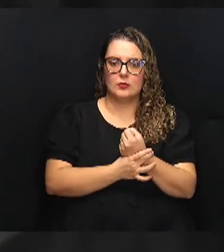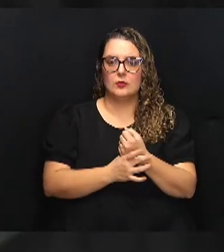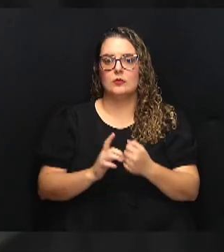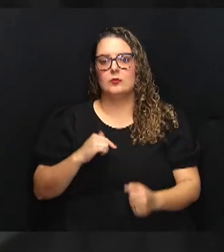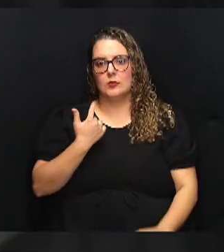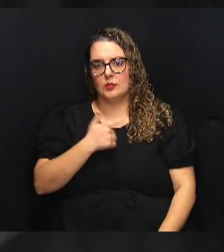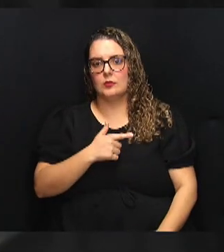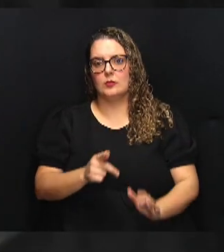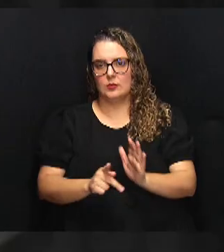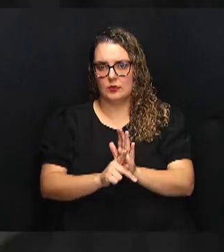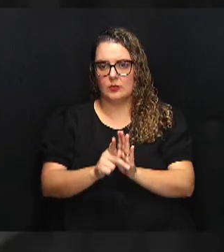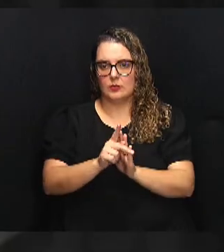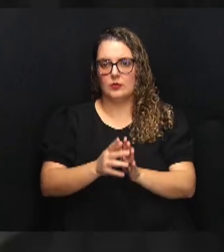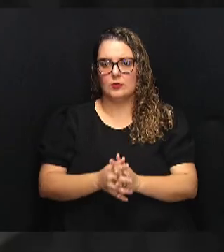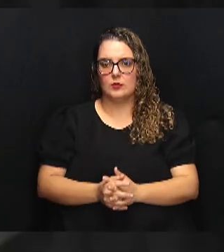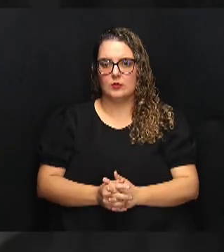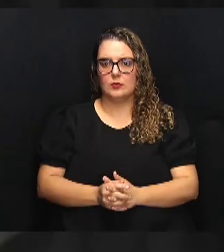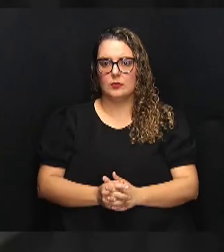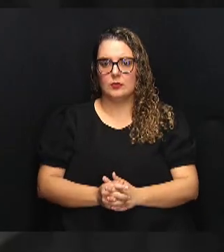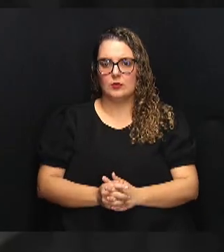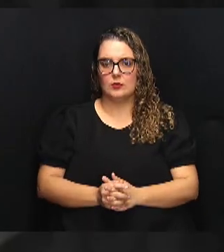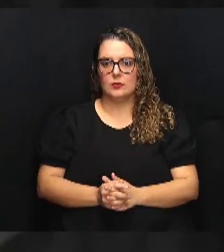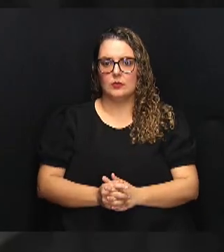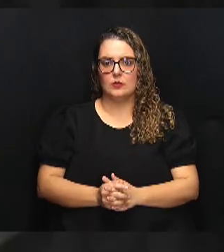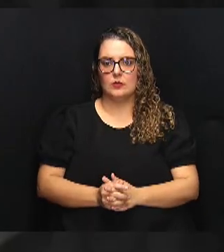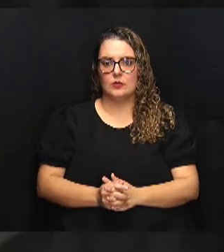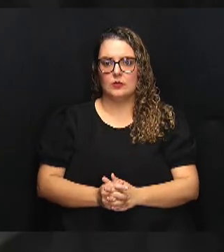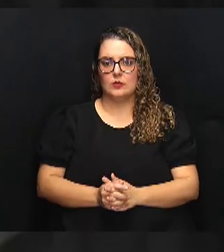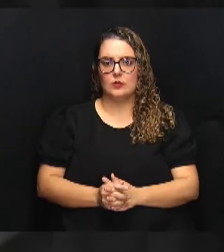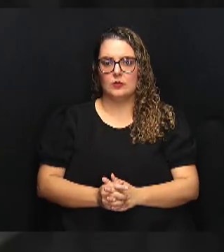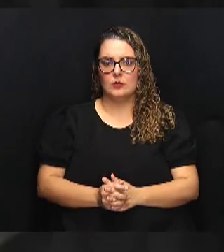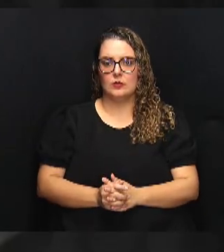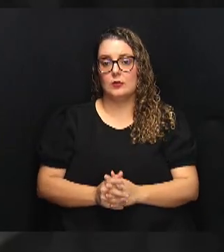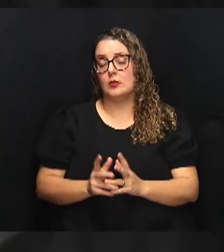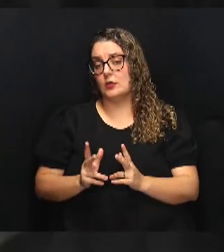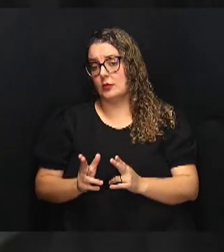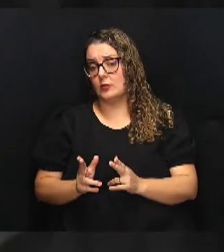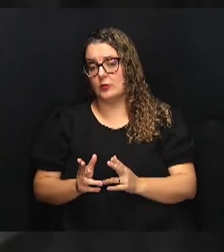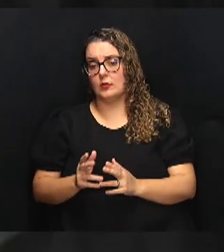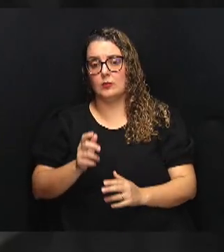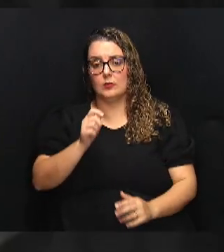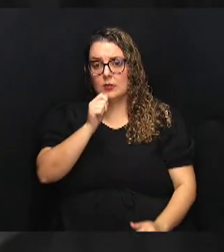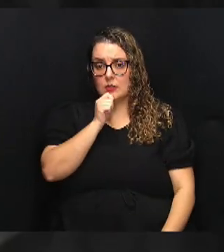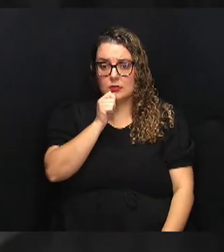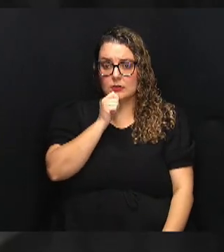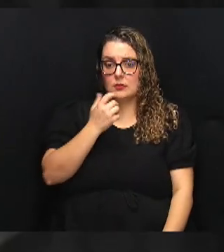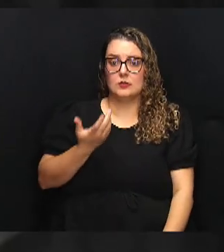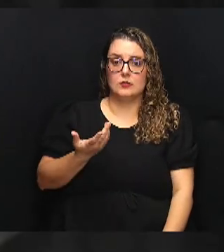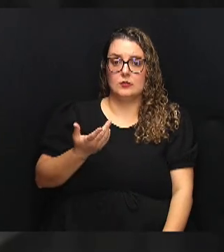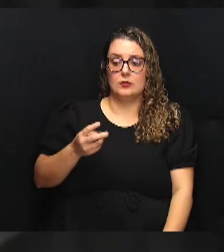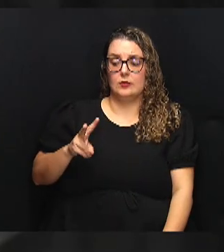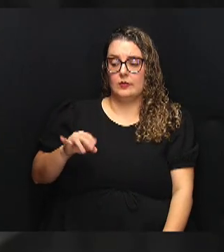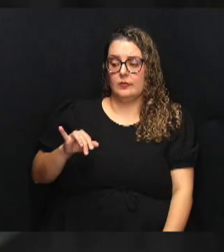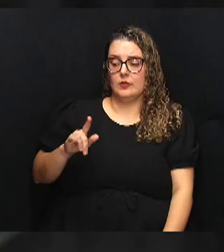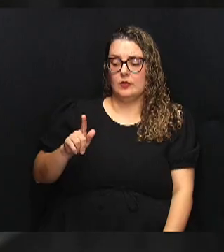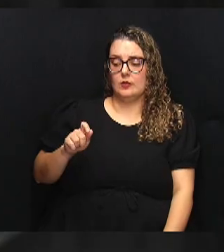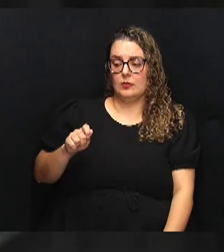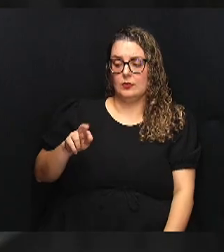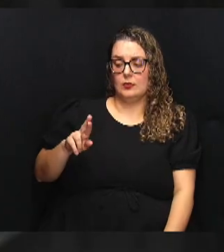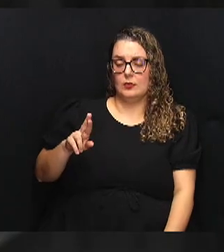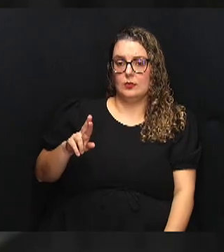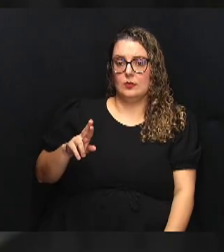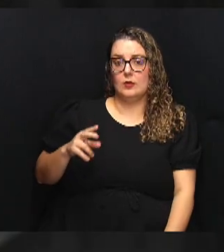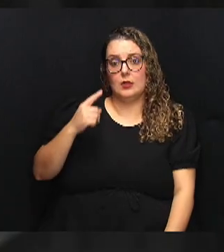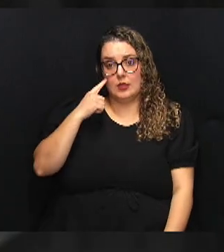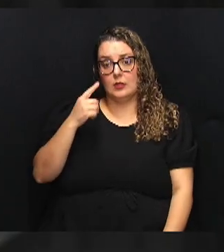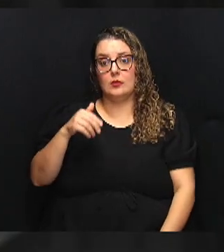nosso projeto. E mesmo como ainda não está em vigor, a ideia é que a gente consiga votar ainda esse